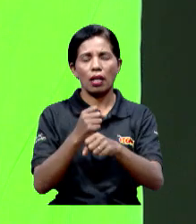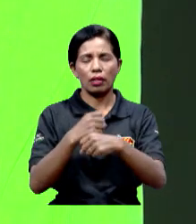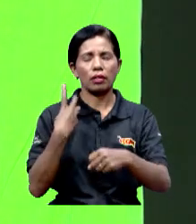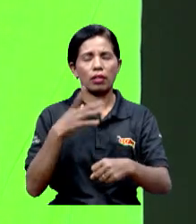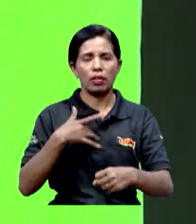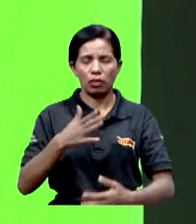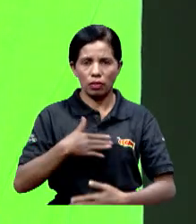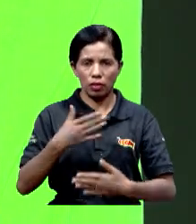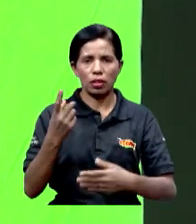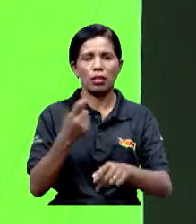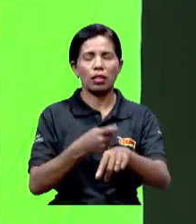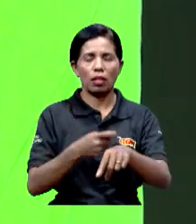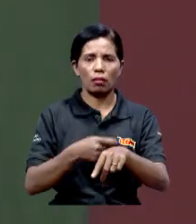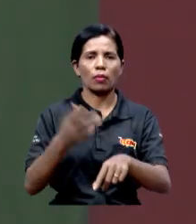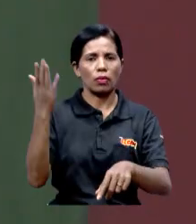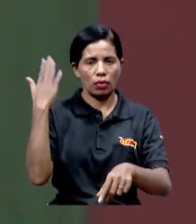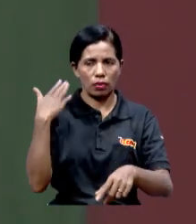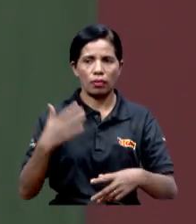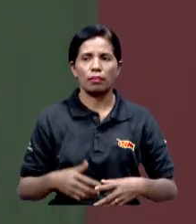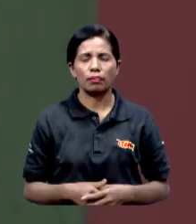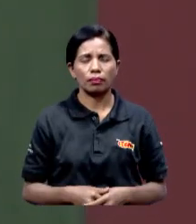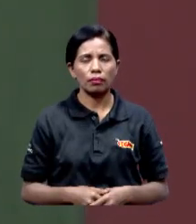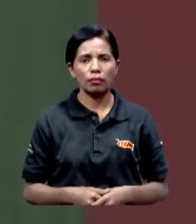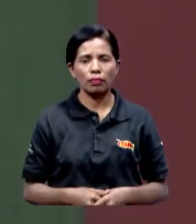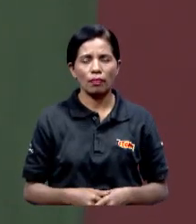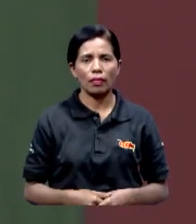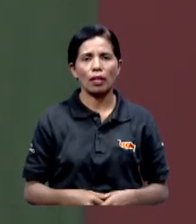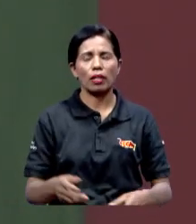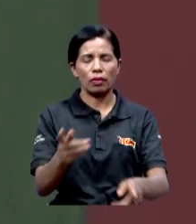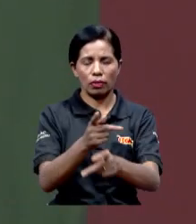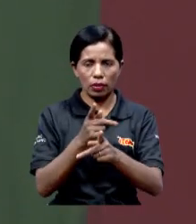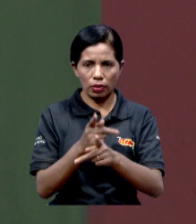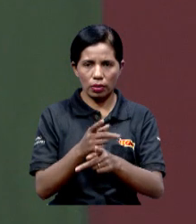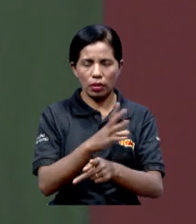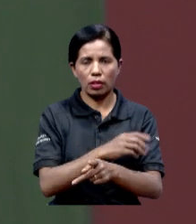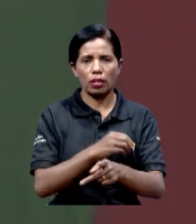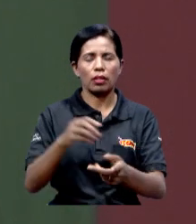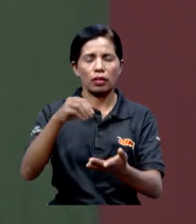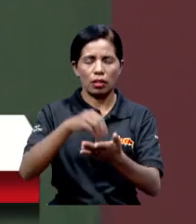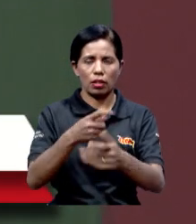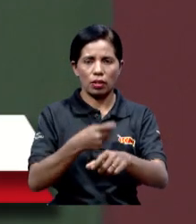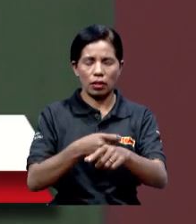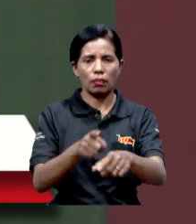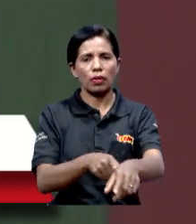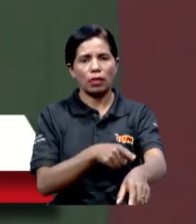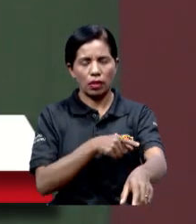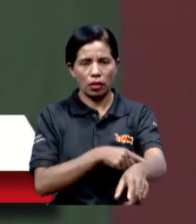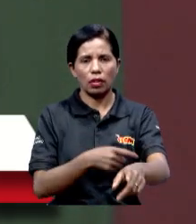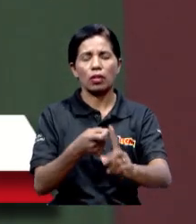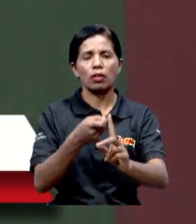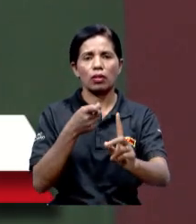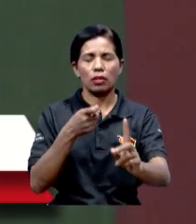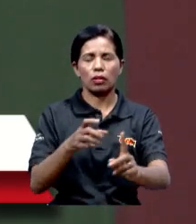ita ia tempo resistência ia oni ne grupo asegura no conserva ia tempo naruk ni alaran husi